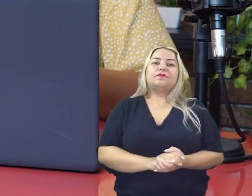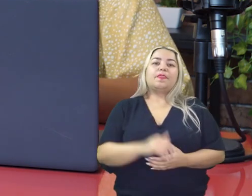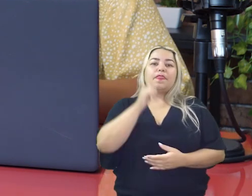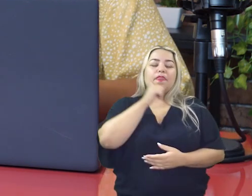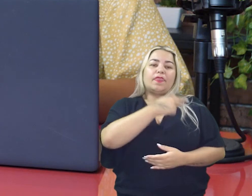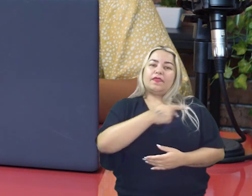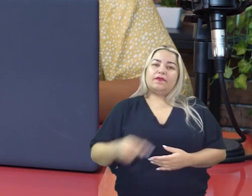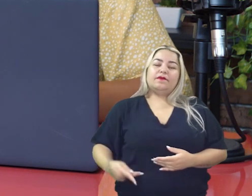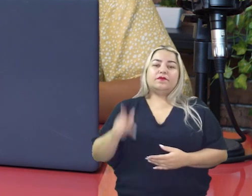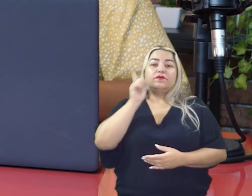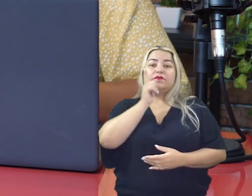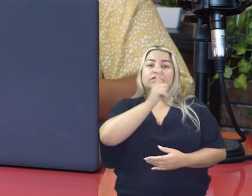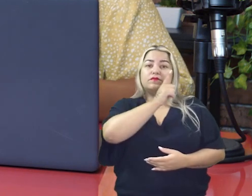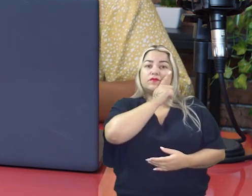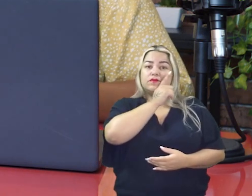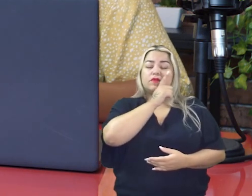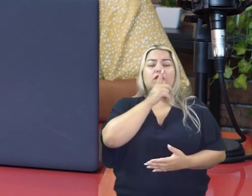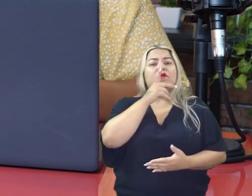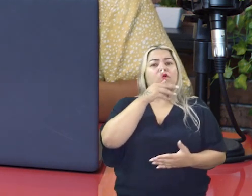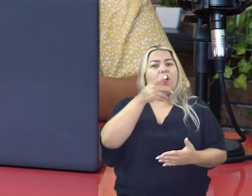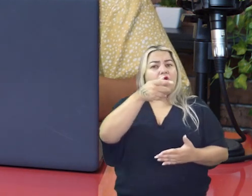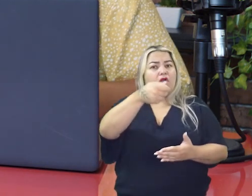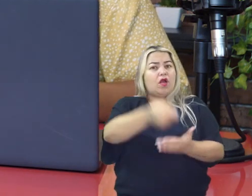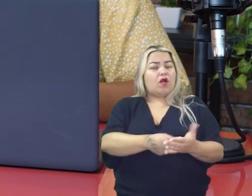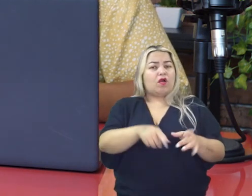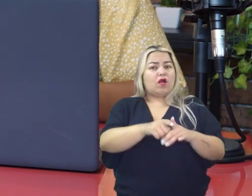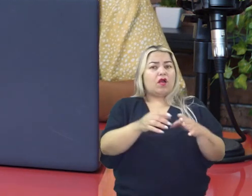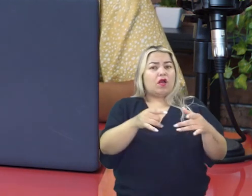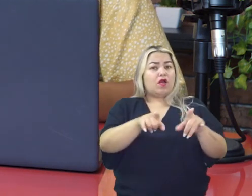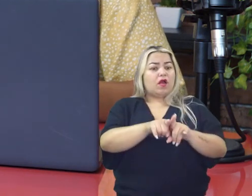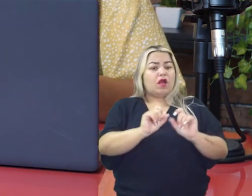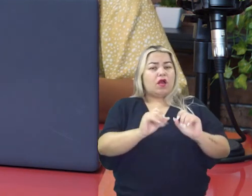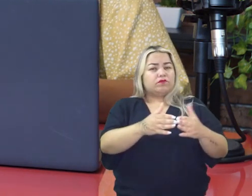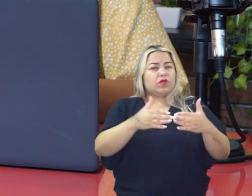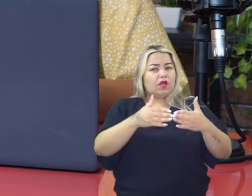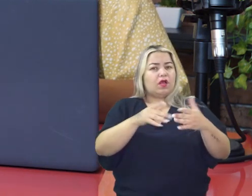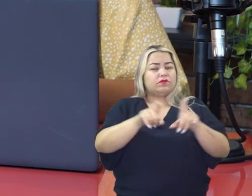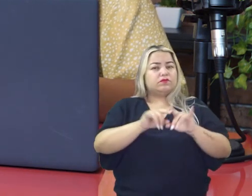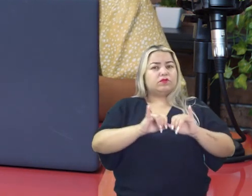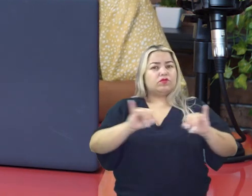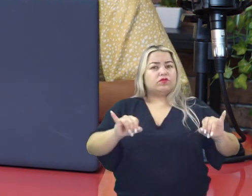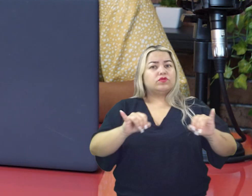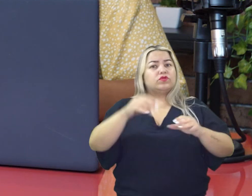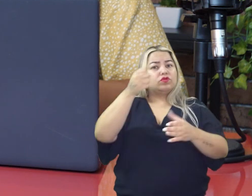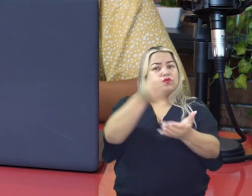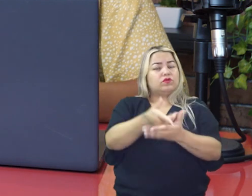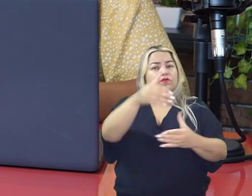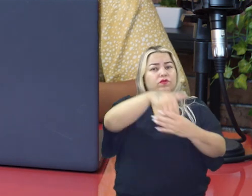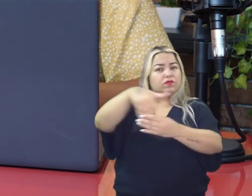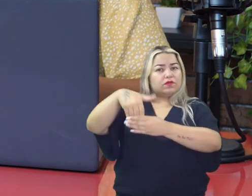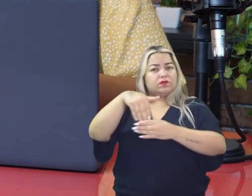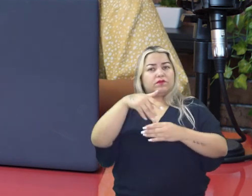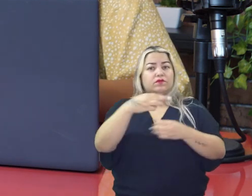2022. A presidenta do PT, Gleisi Hoffmann, cobrou a investigação sobre denúncia de compra de votos em mais de